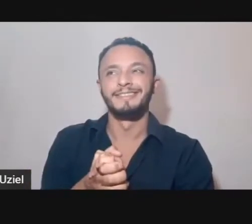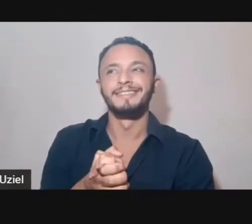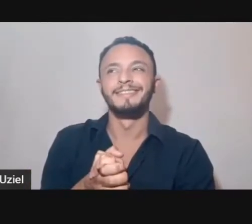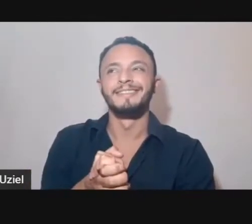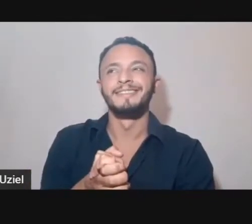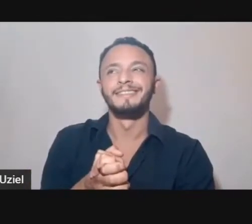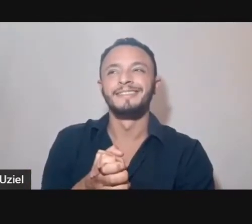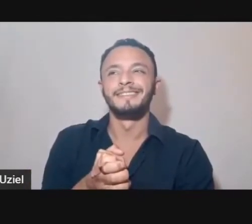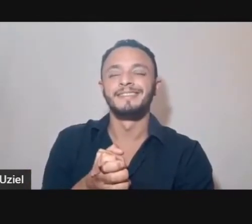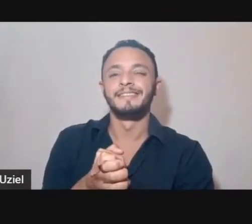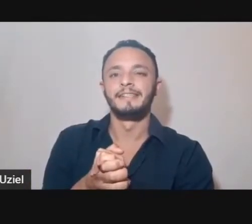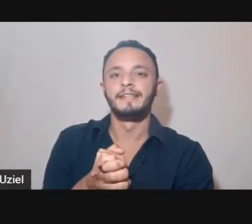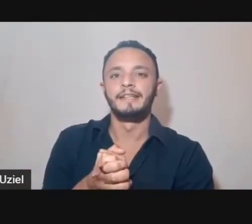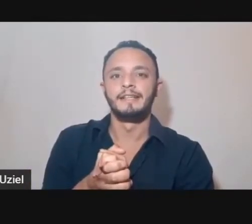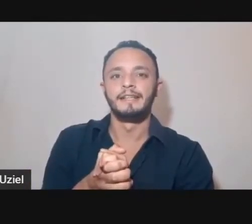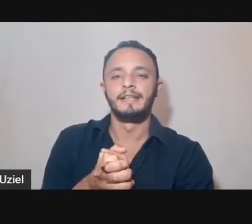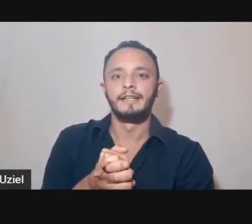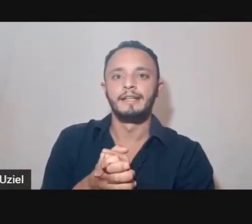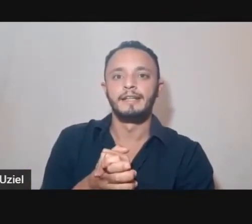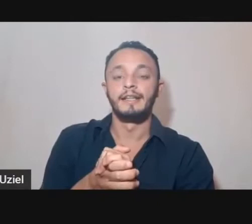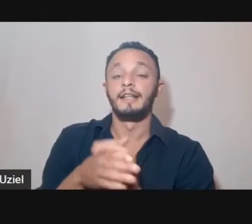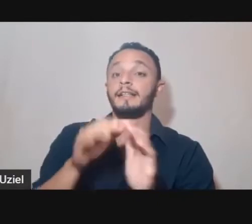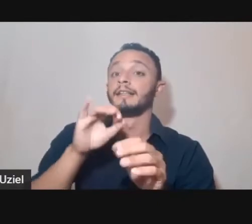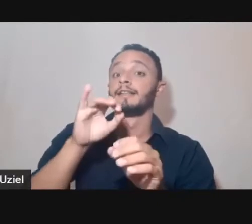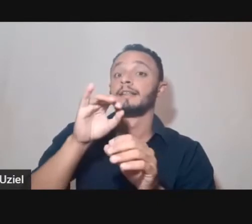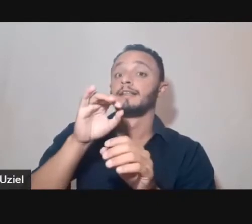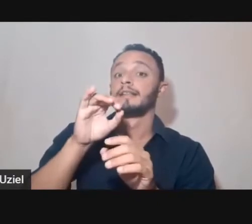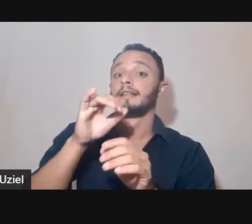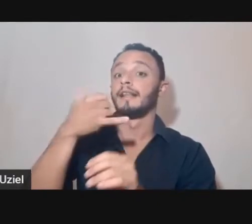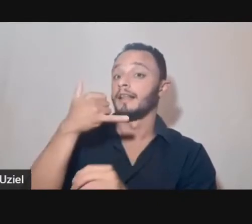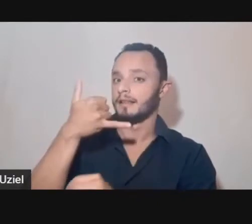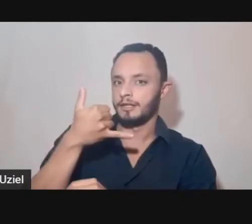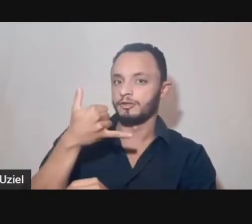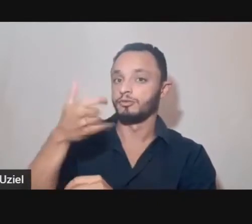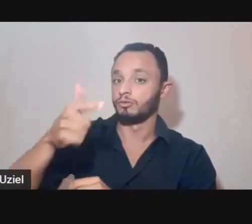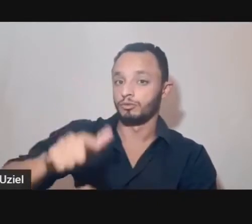um novo contato com o Dunker.